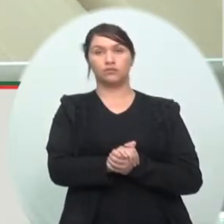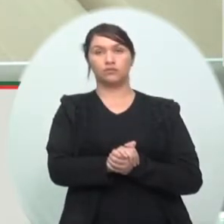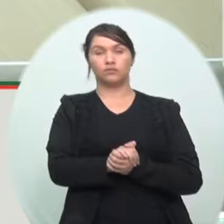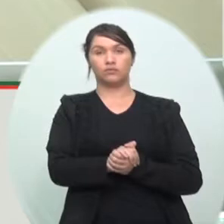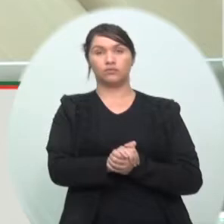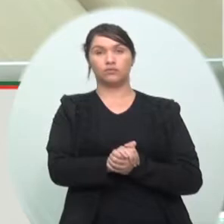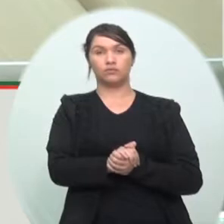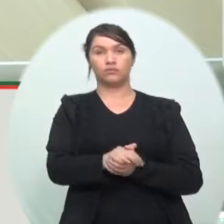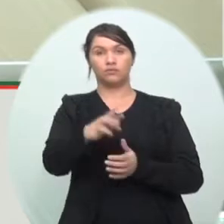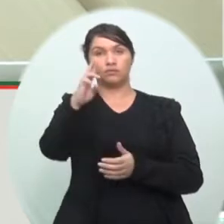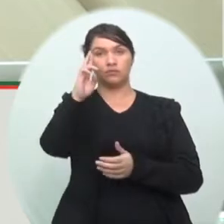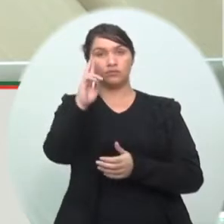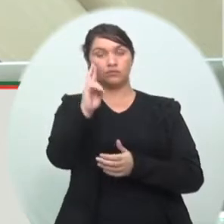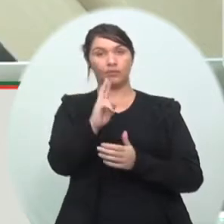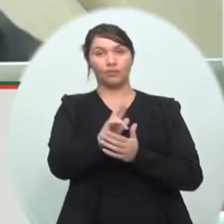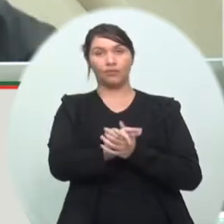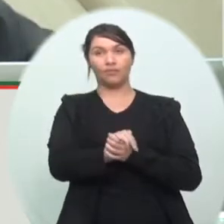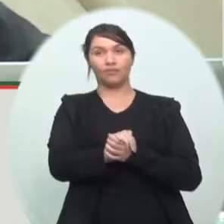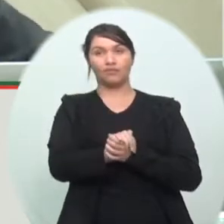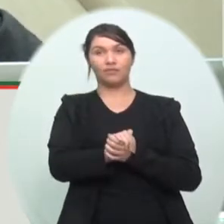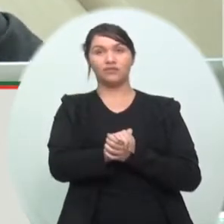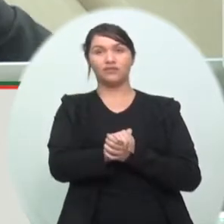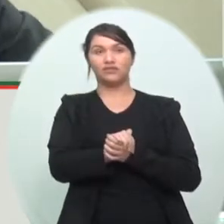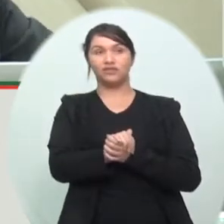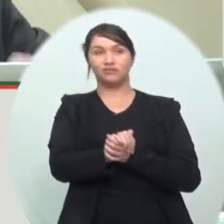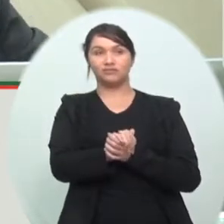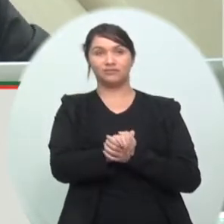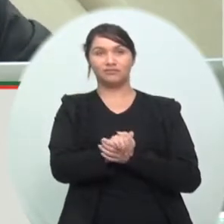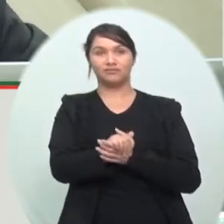26º Artilharia de Criciúma.